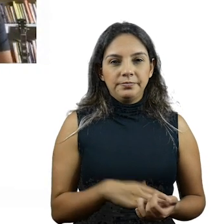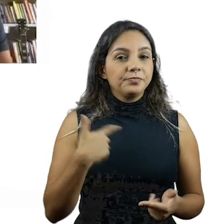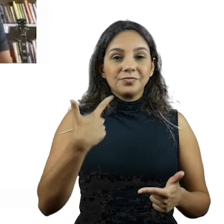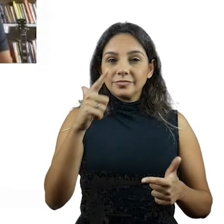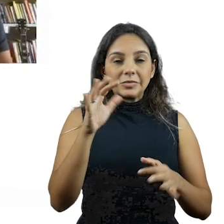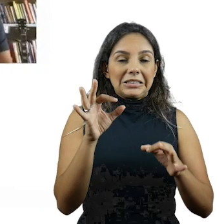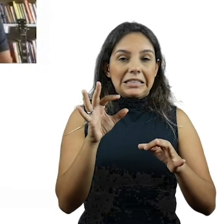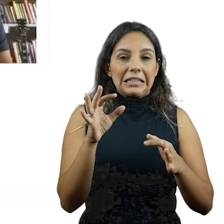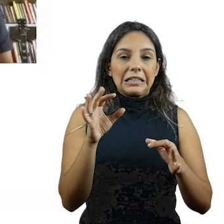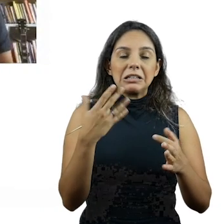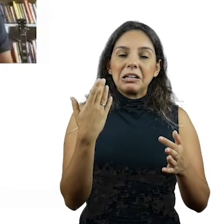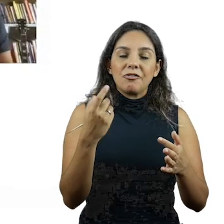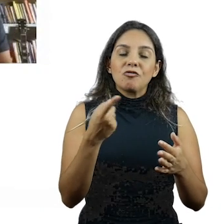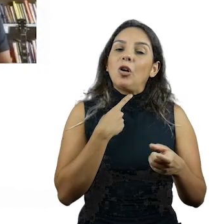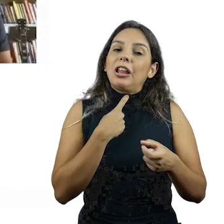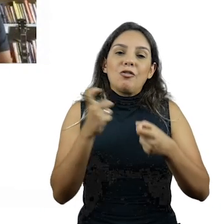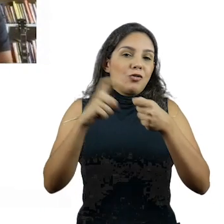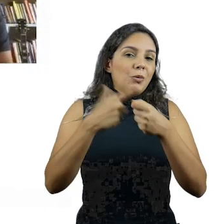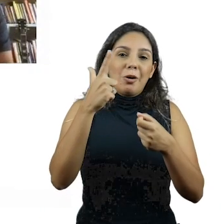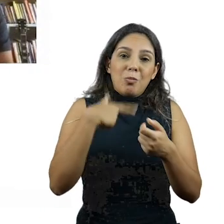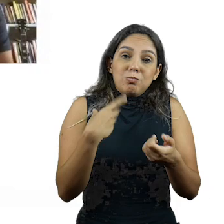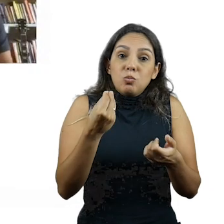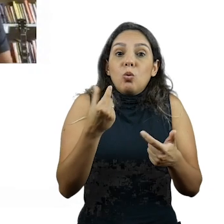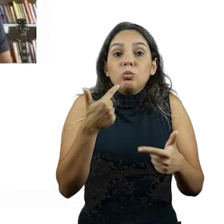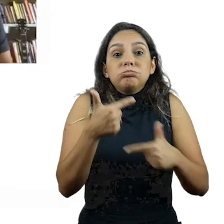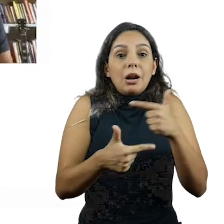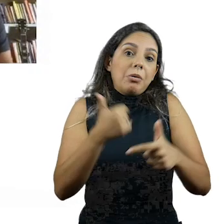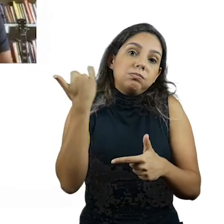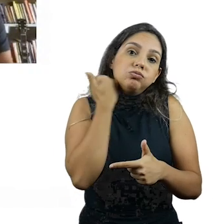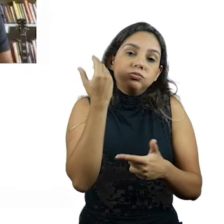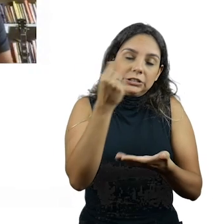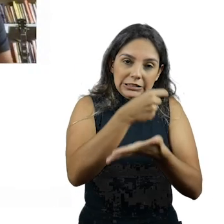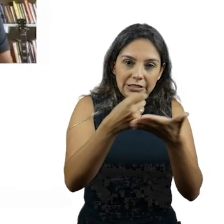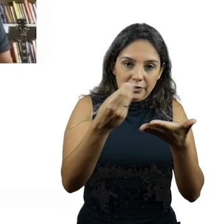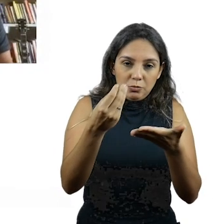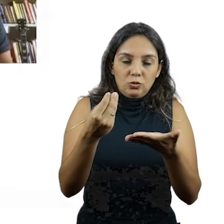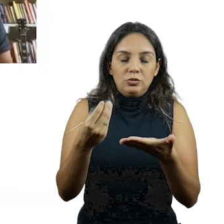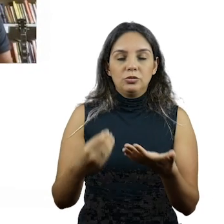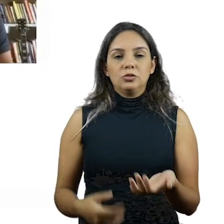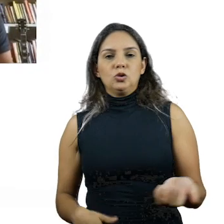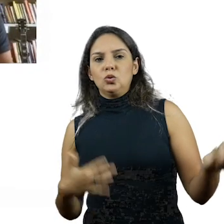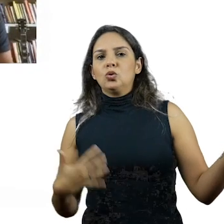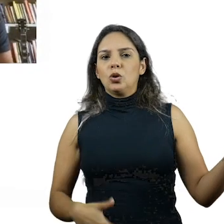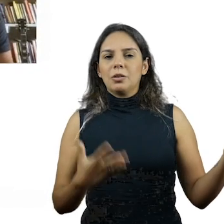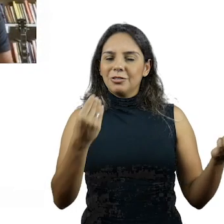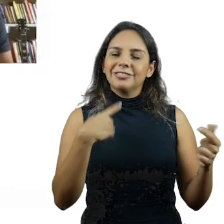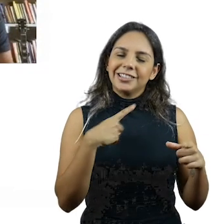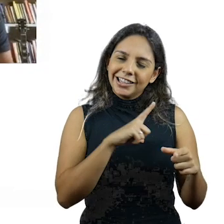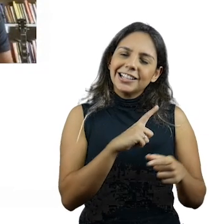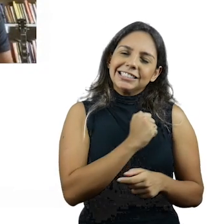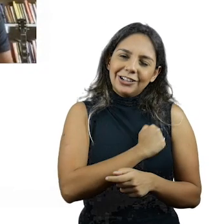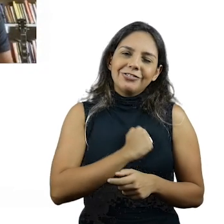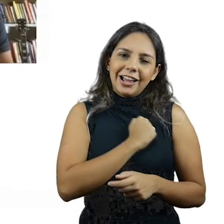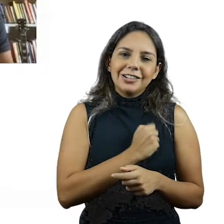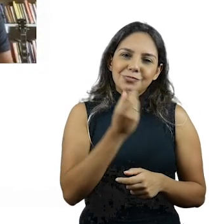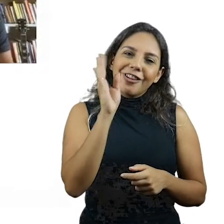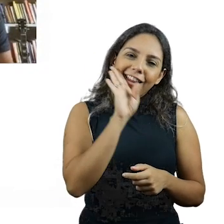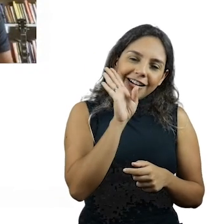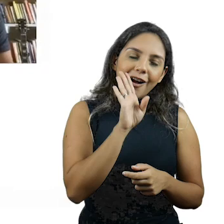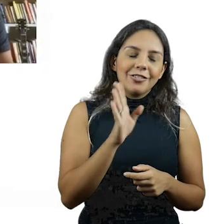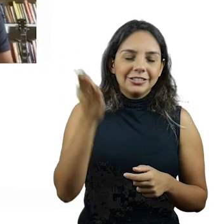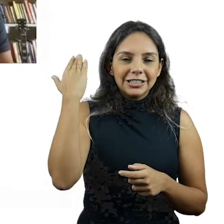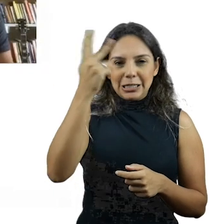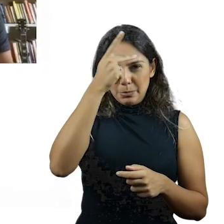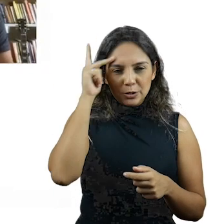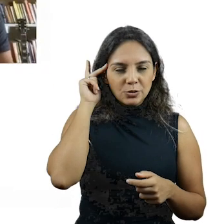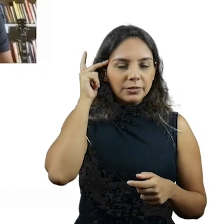muito trabalho, ainda bem, escrevendo e tocando. Mas eu tenho muita saudade, sim, era um programa muito legal, as pessoas na rua sempre